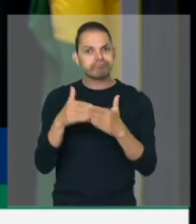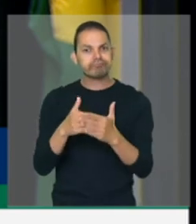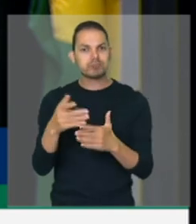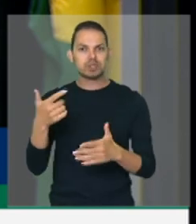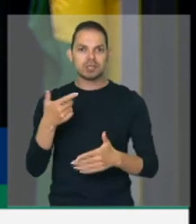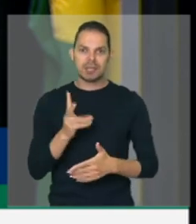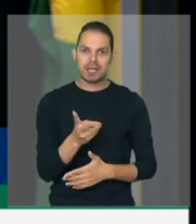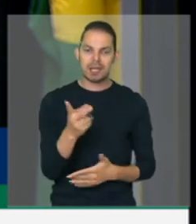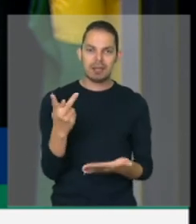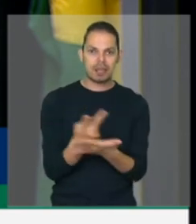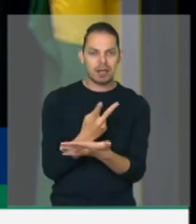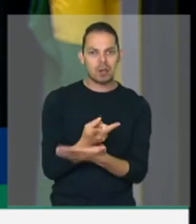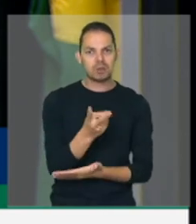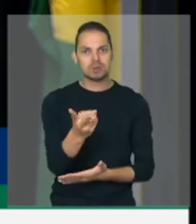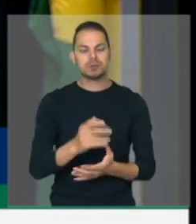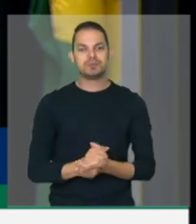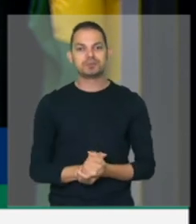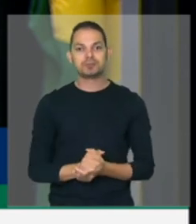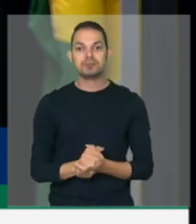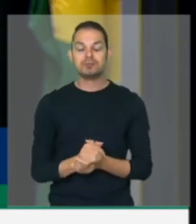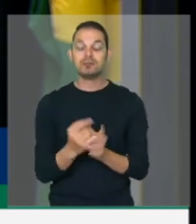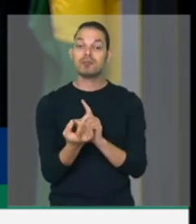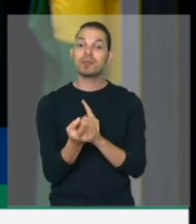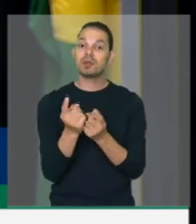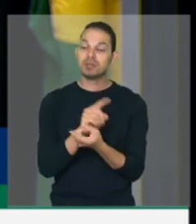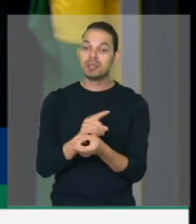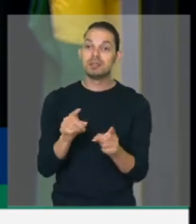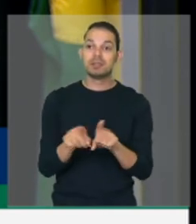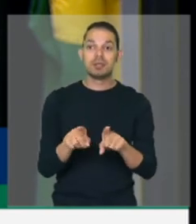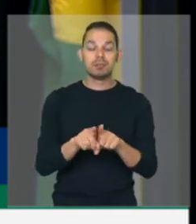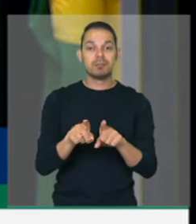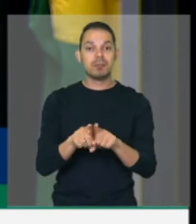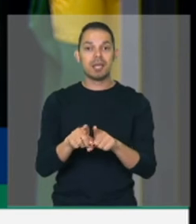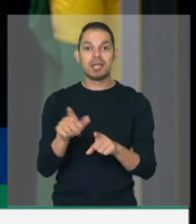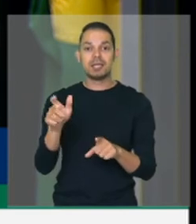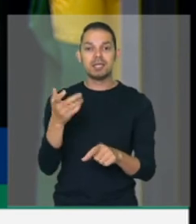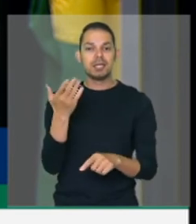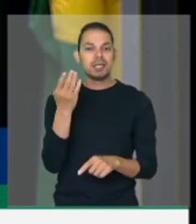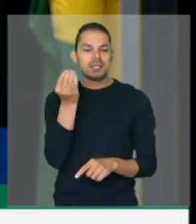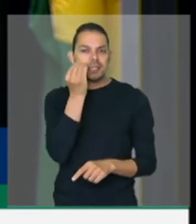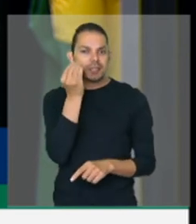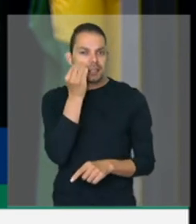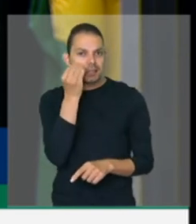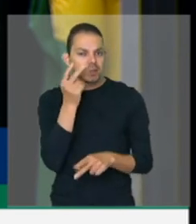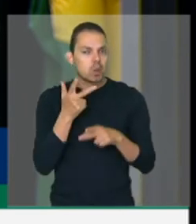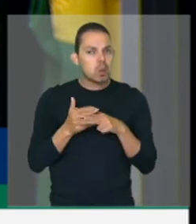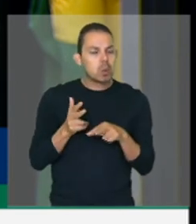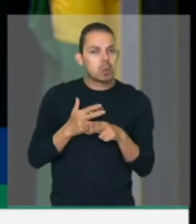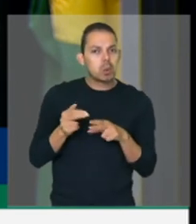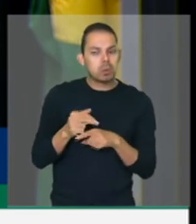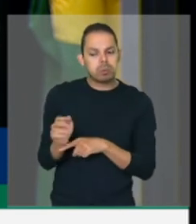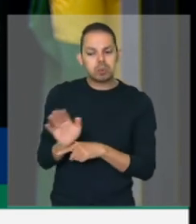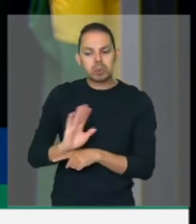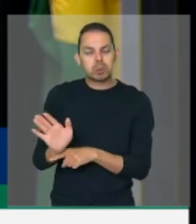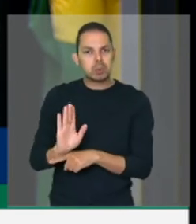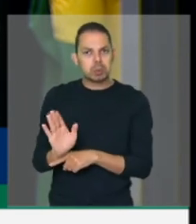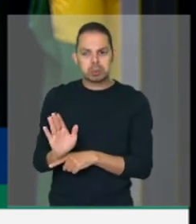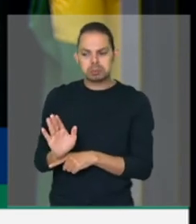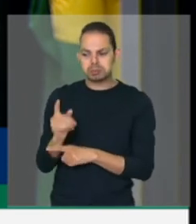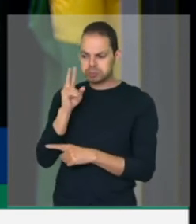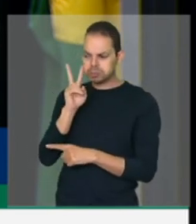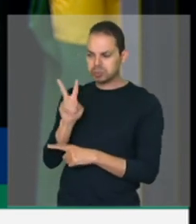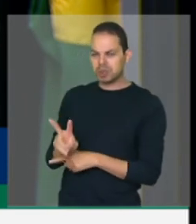delitiva. Ao contrário do que quis fazer transparecer, o parlamentar em seu vídeo não fazia